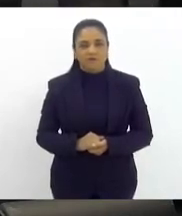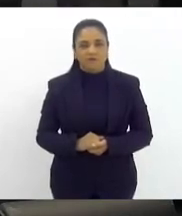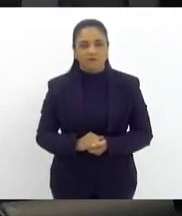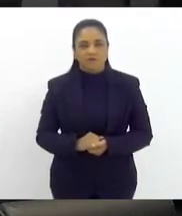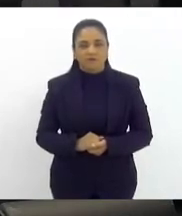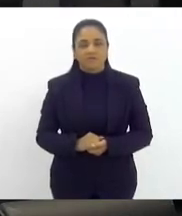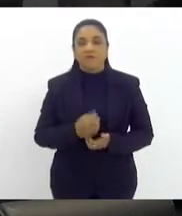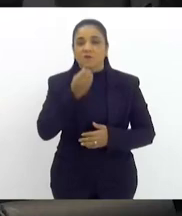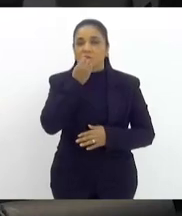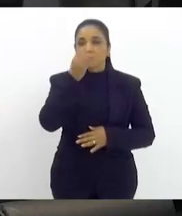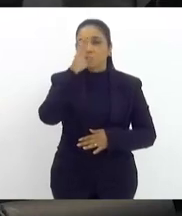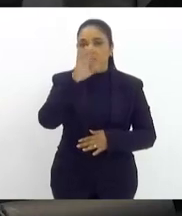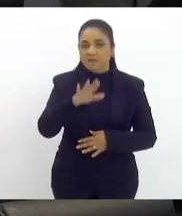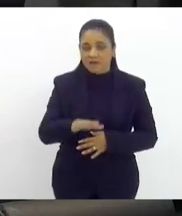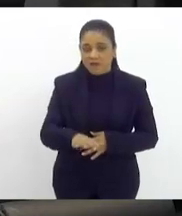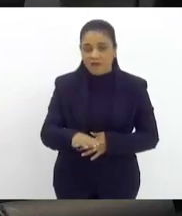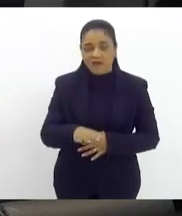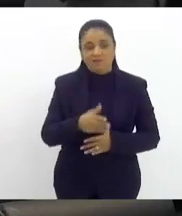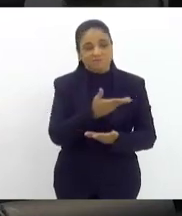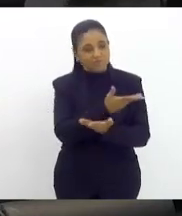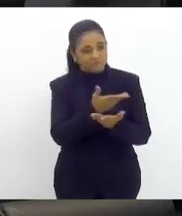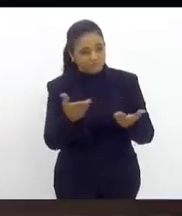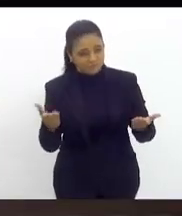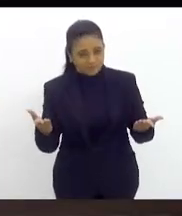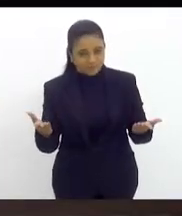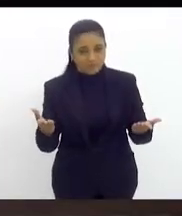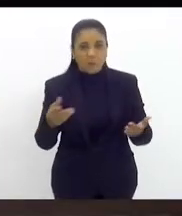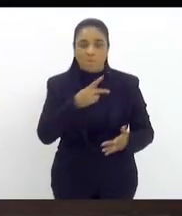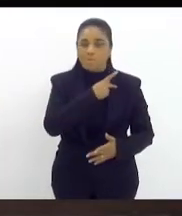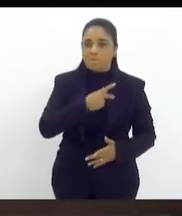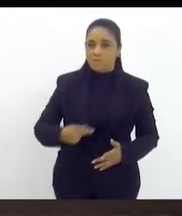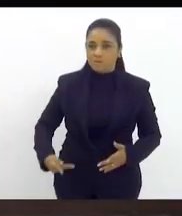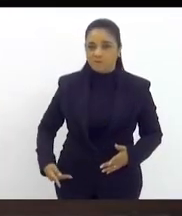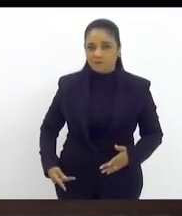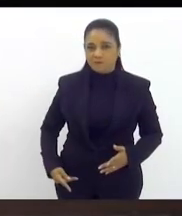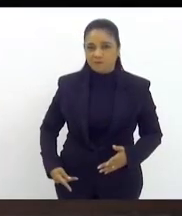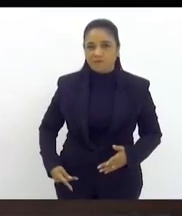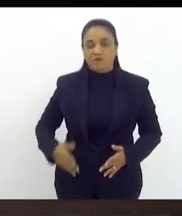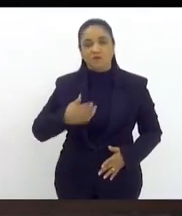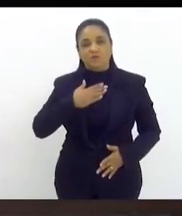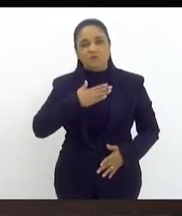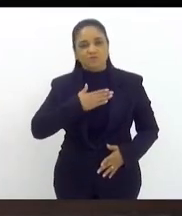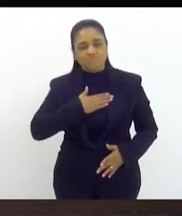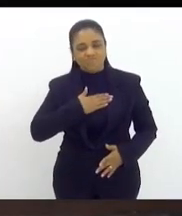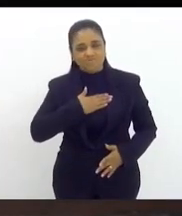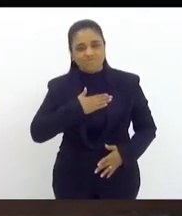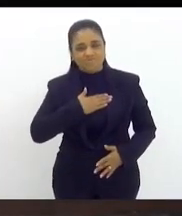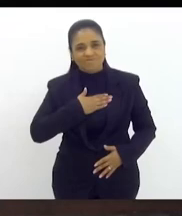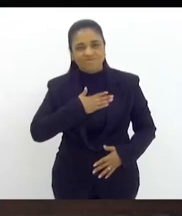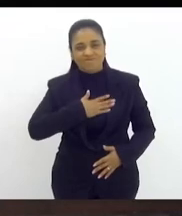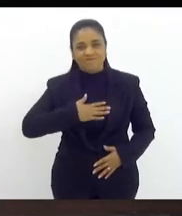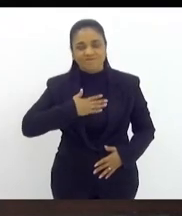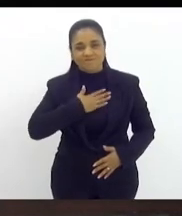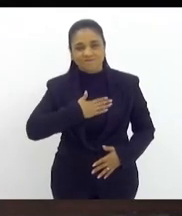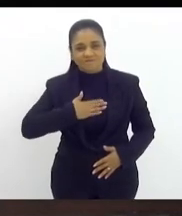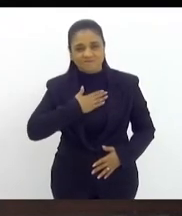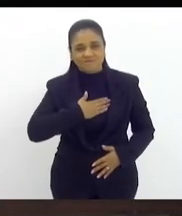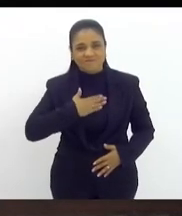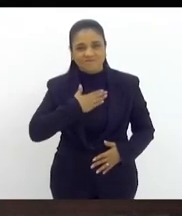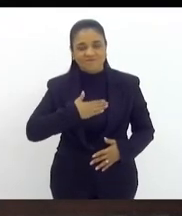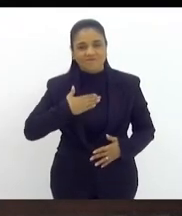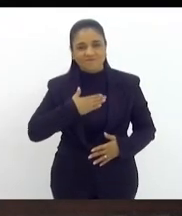Boa tarde a todas as pessoas aqui presentes. Presidente, eu gostaria de saudar, inicialmente,